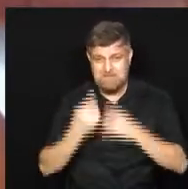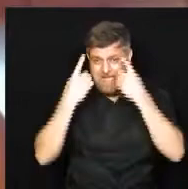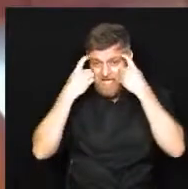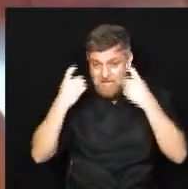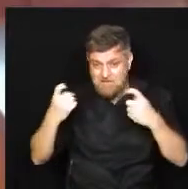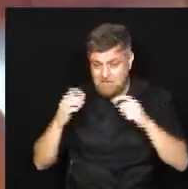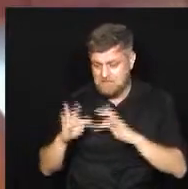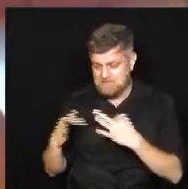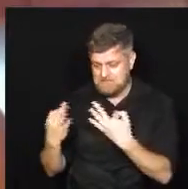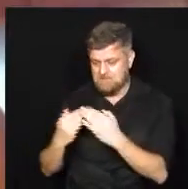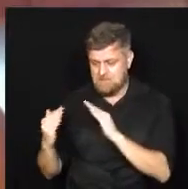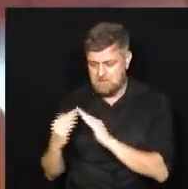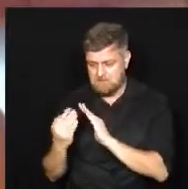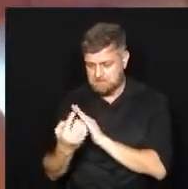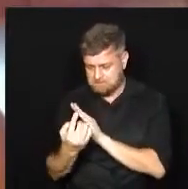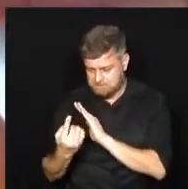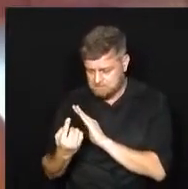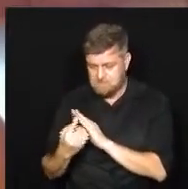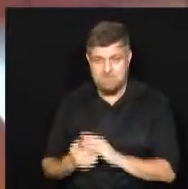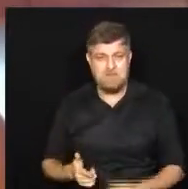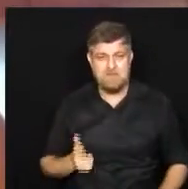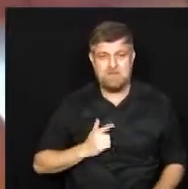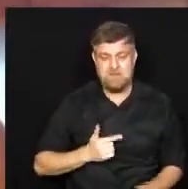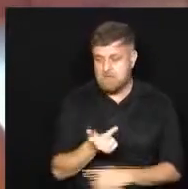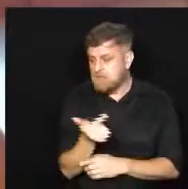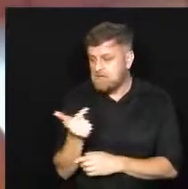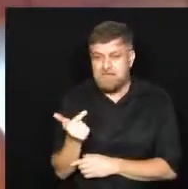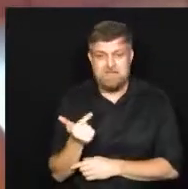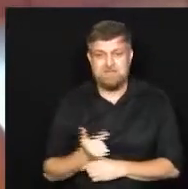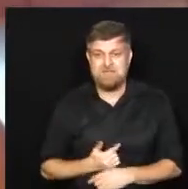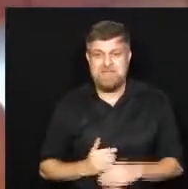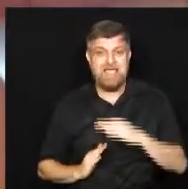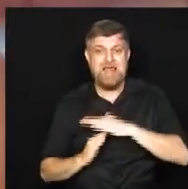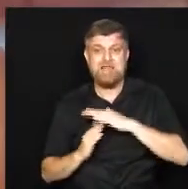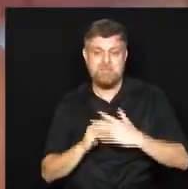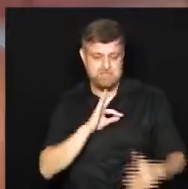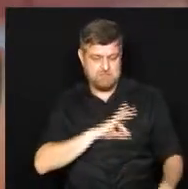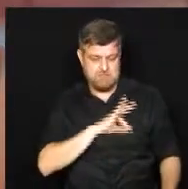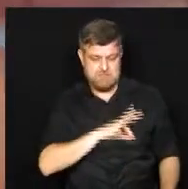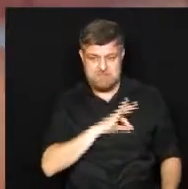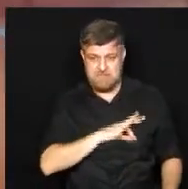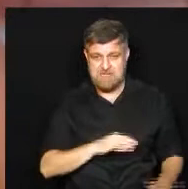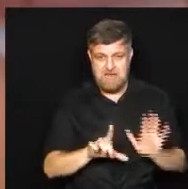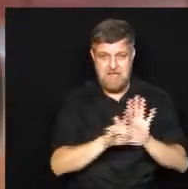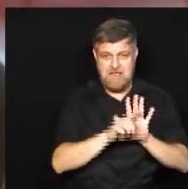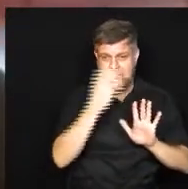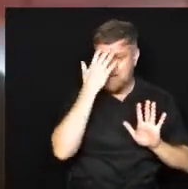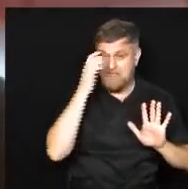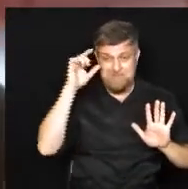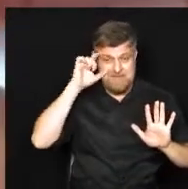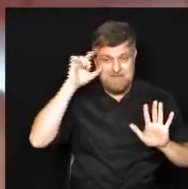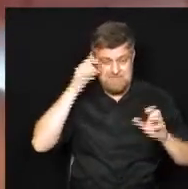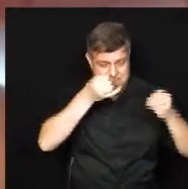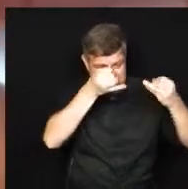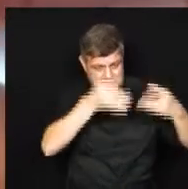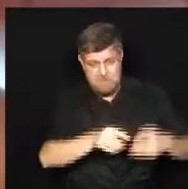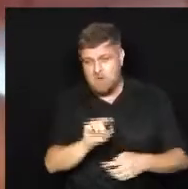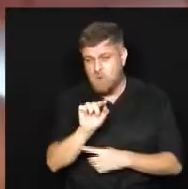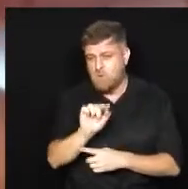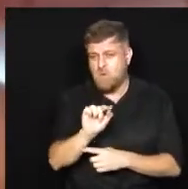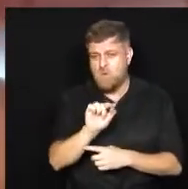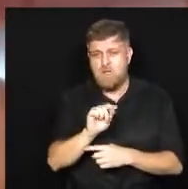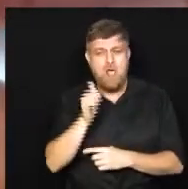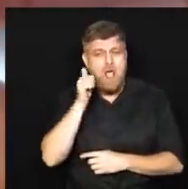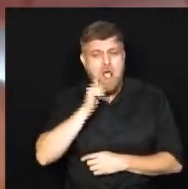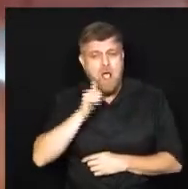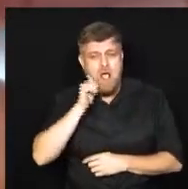tem limite de renda, porque parte-se do pressuposto, e essa é uma das questões que a Lei Maria da Penha trata, que as mulheres,